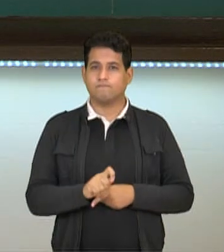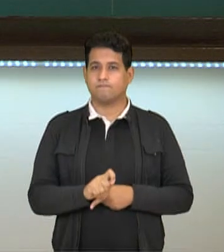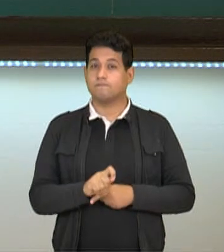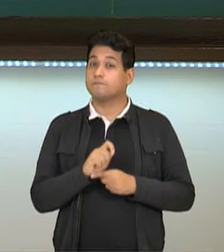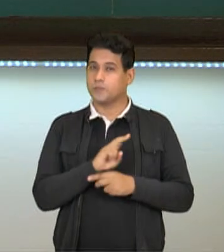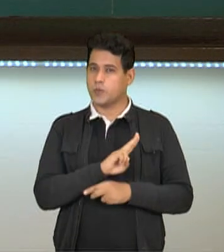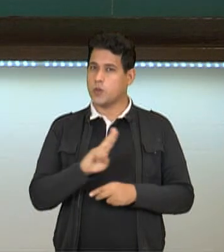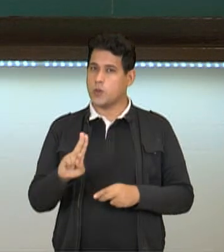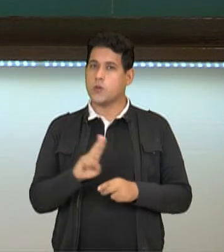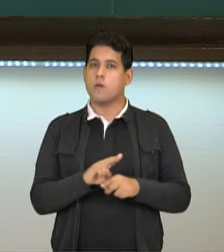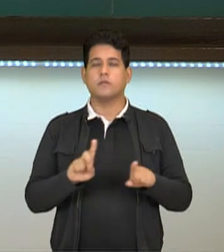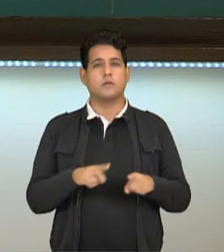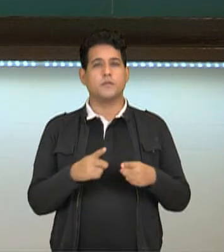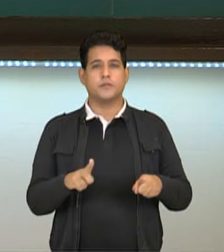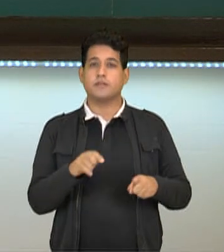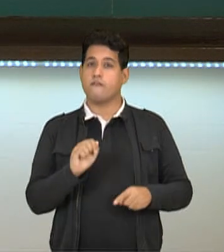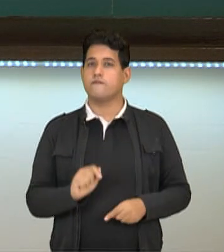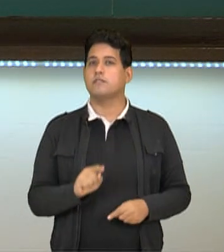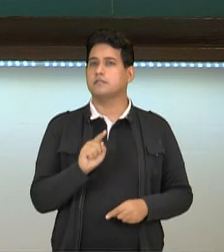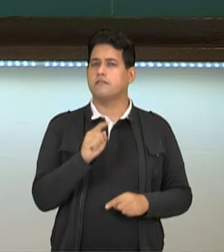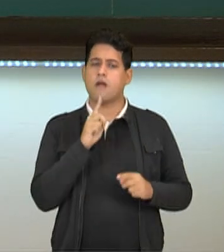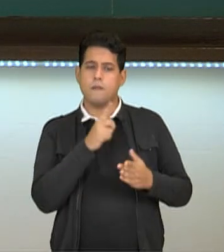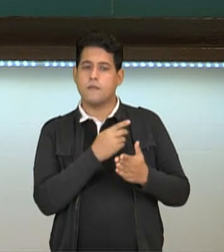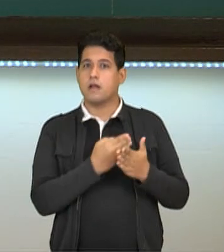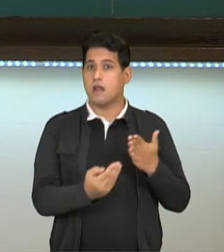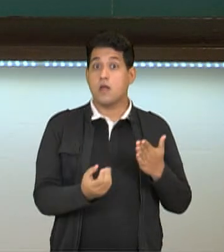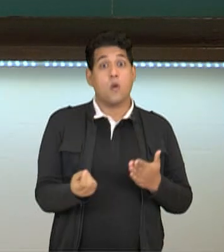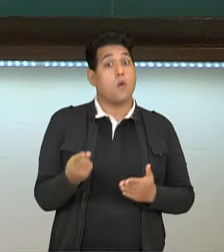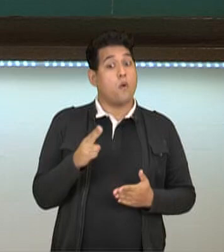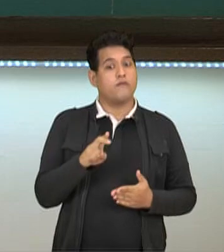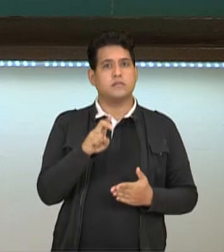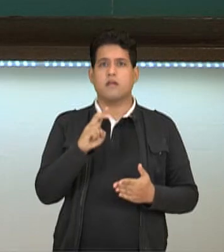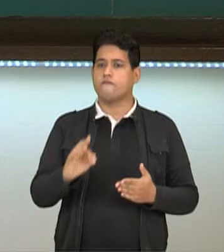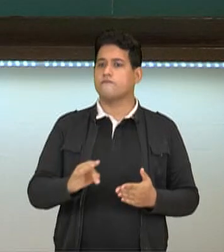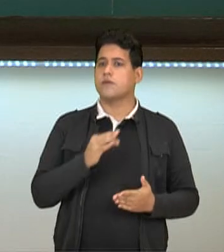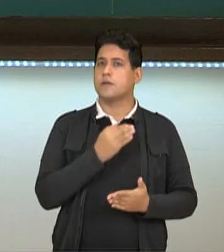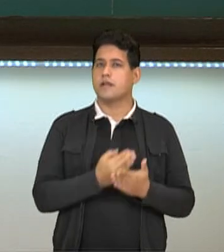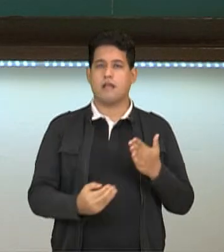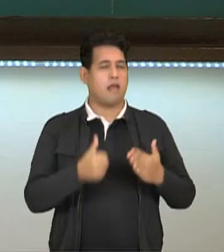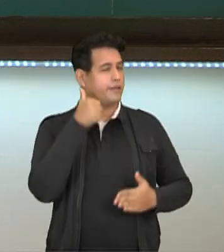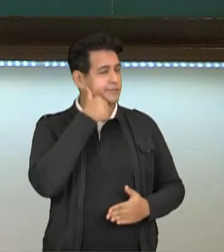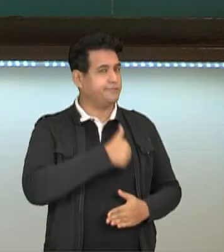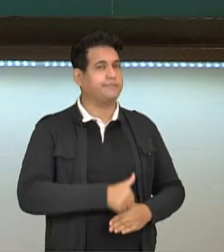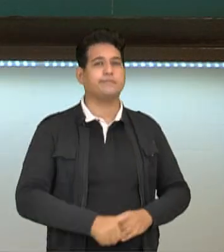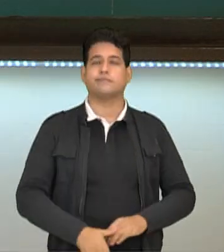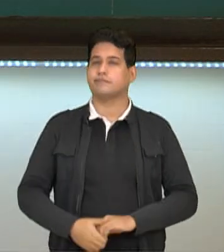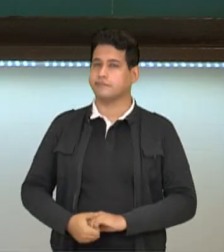Lose That Girl. Você irá perder ou você perderá essa garota.